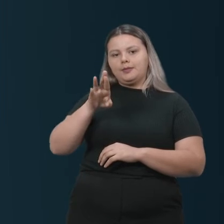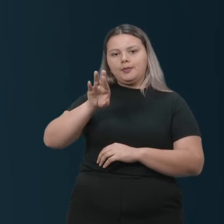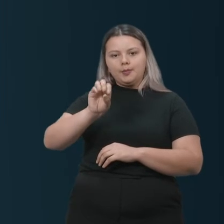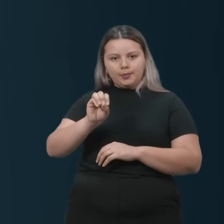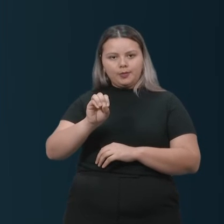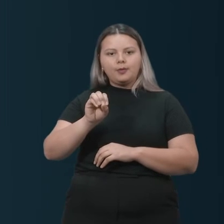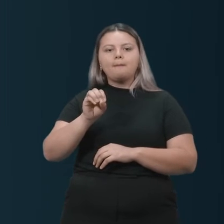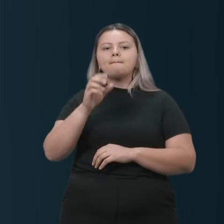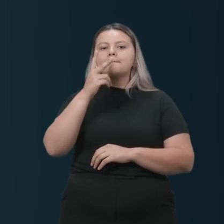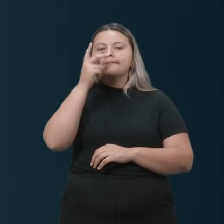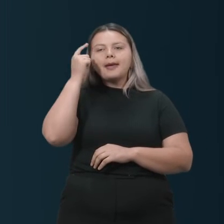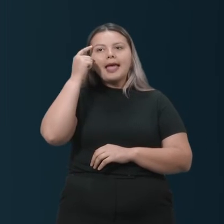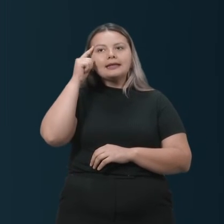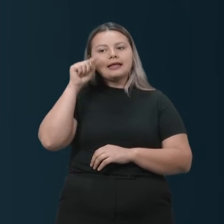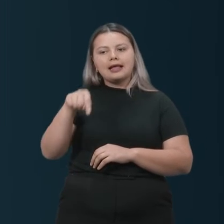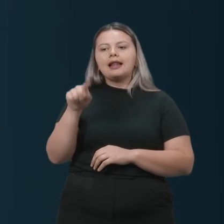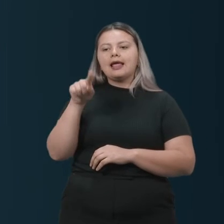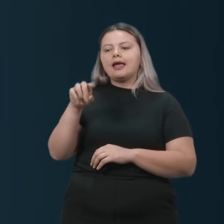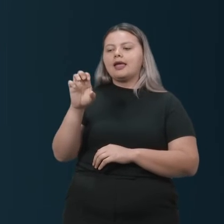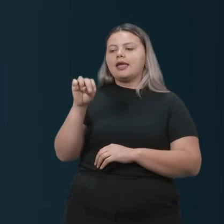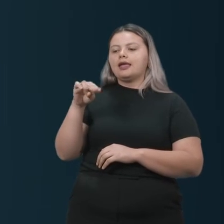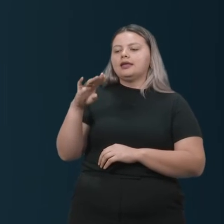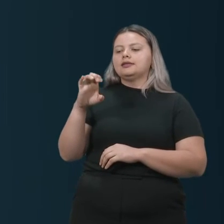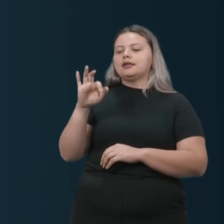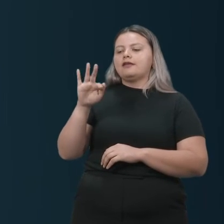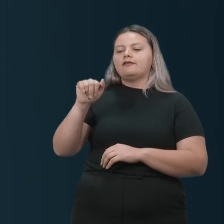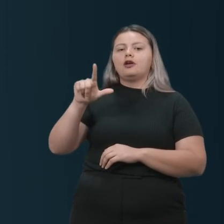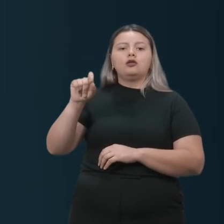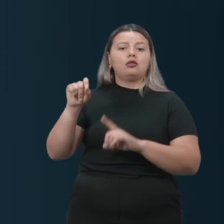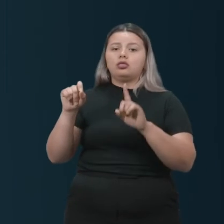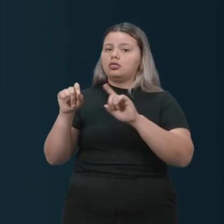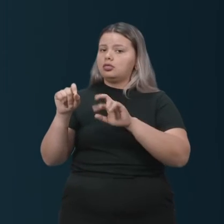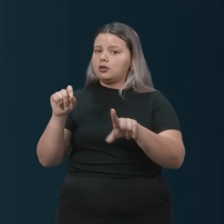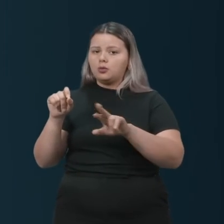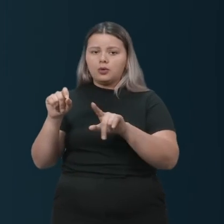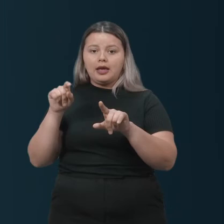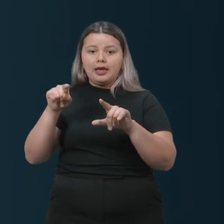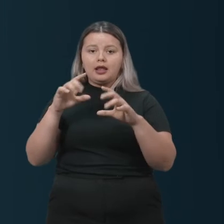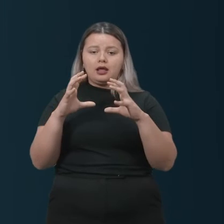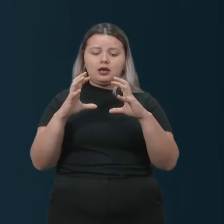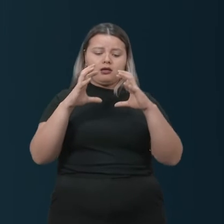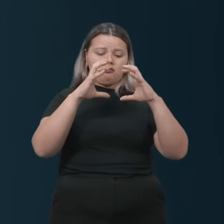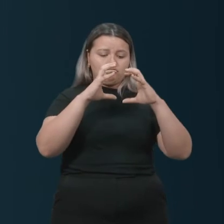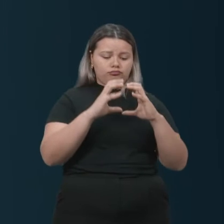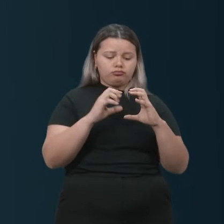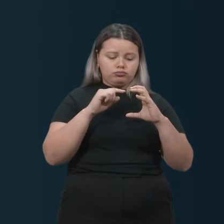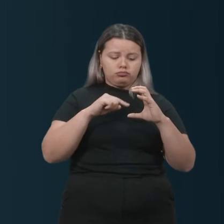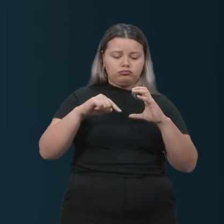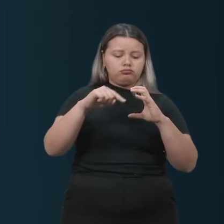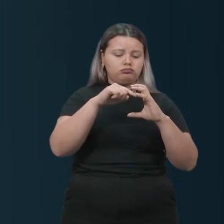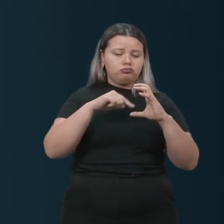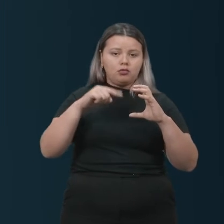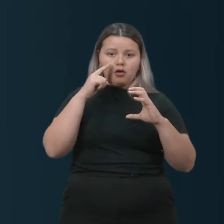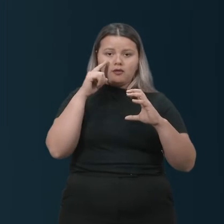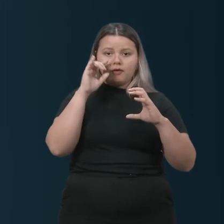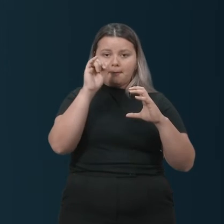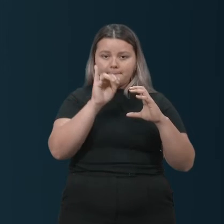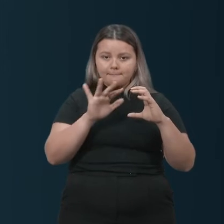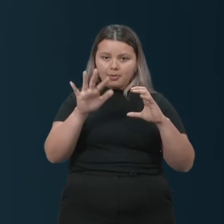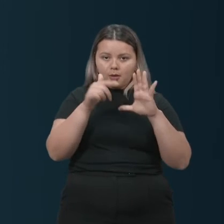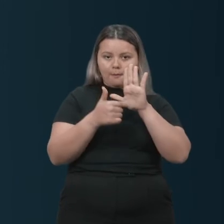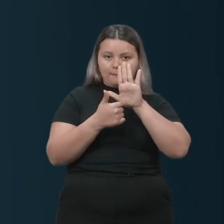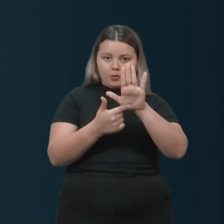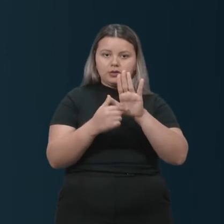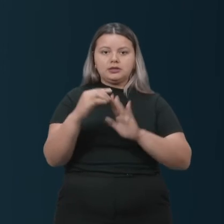se fosse o encéfalo, mas na verdade o cérebro só corresponde à estrutura que está delimitada na imagem que eu